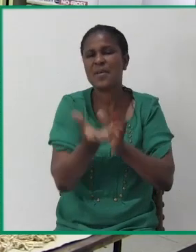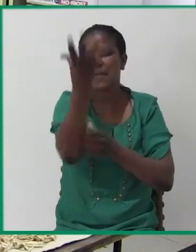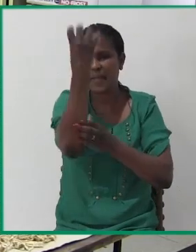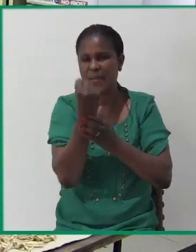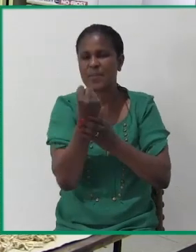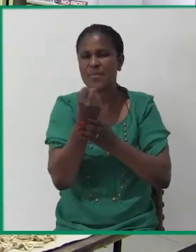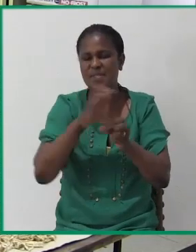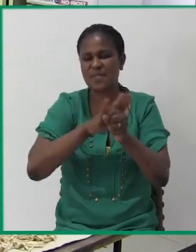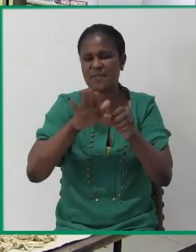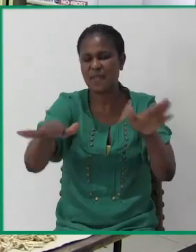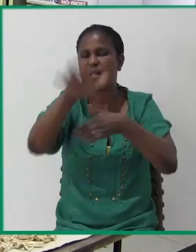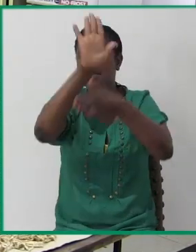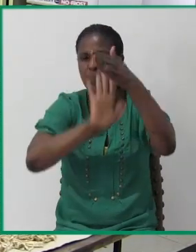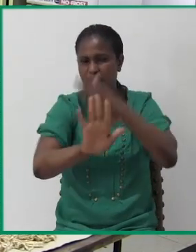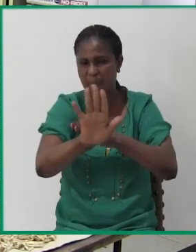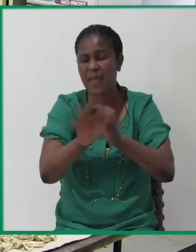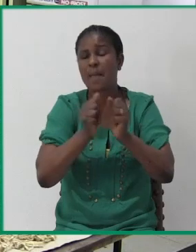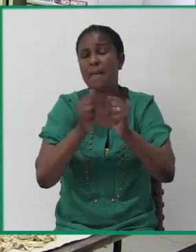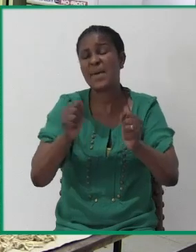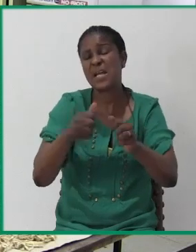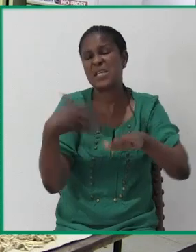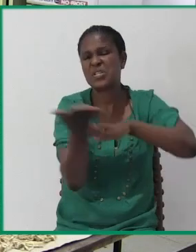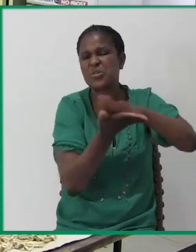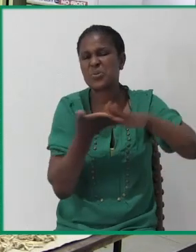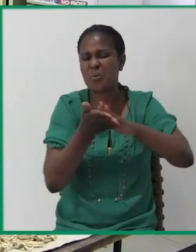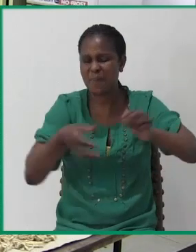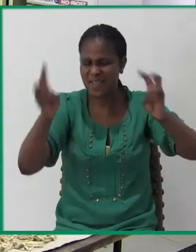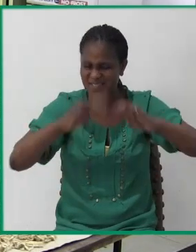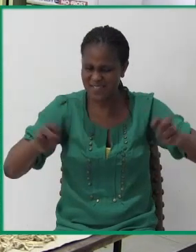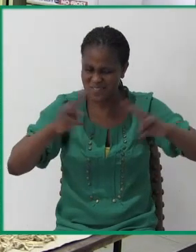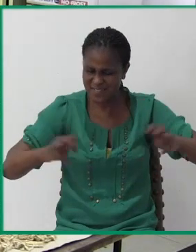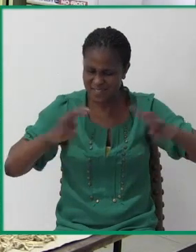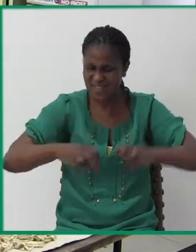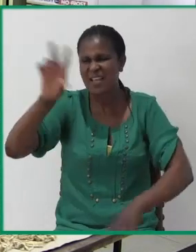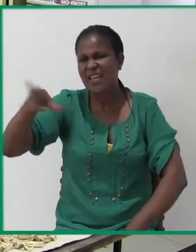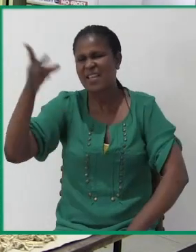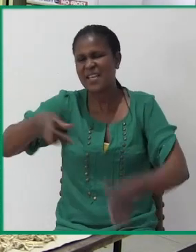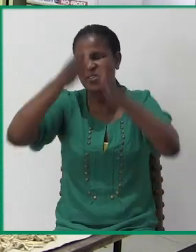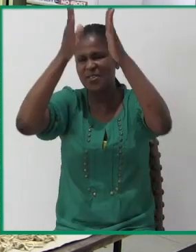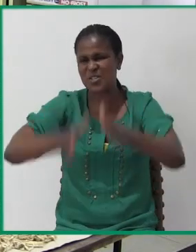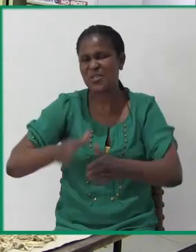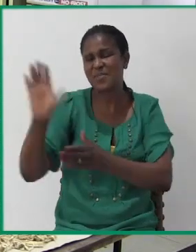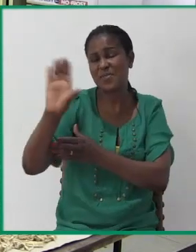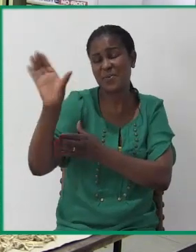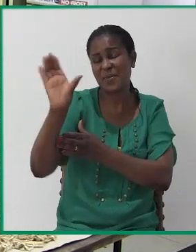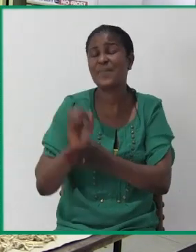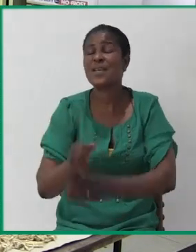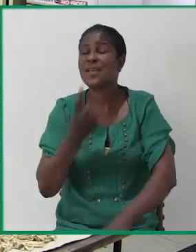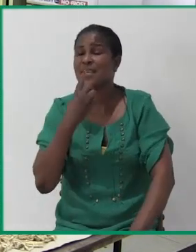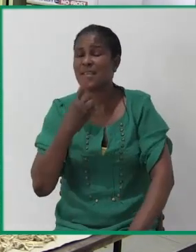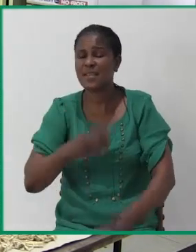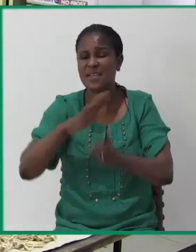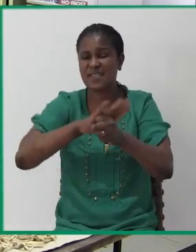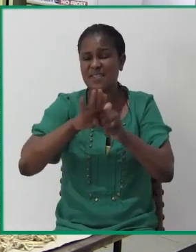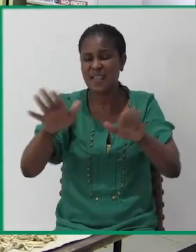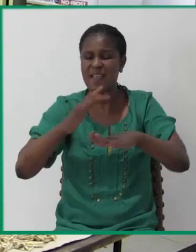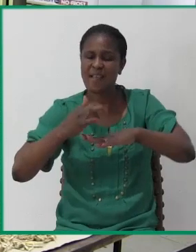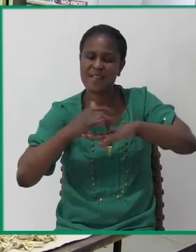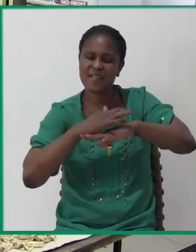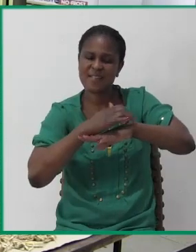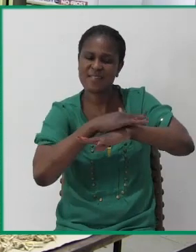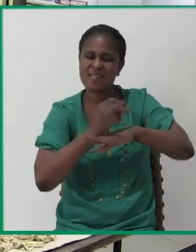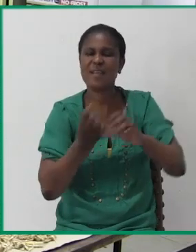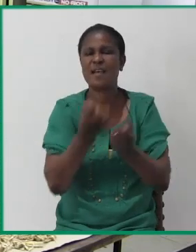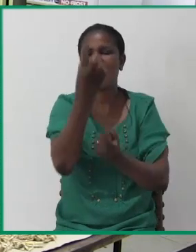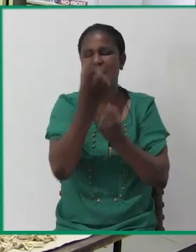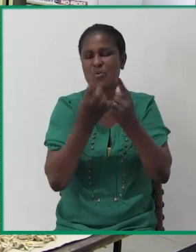que podem inibir o Covid, com base nos estudos dos outros autores, que o Covid é um determinado vírus.